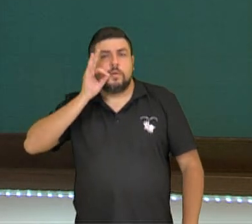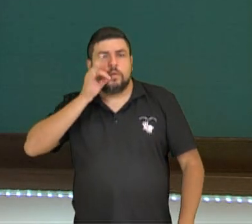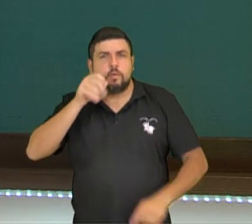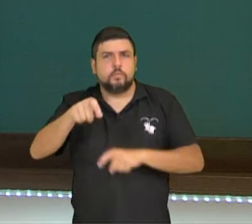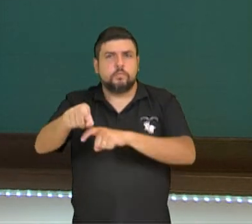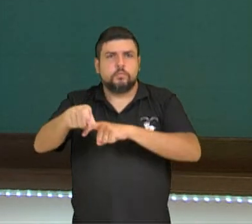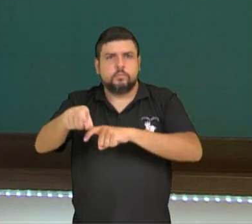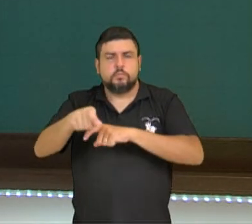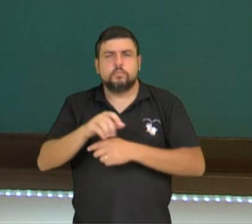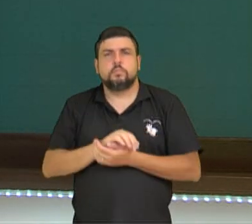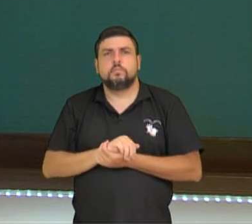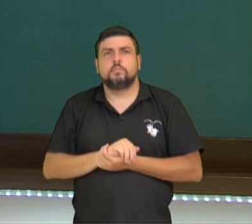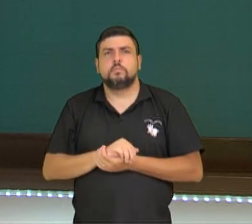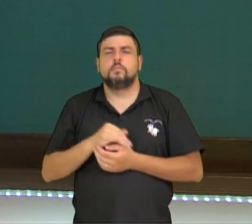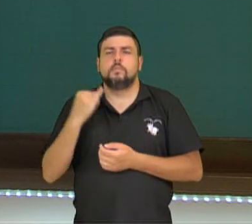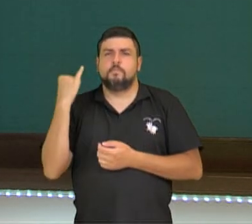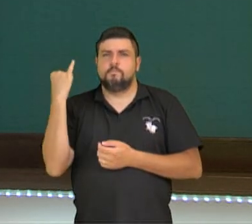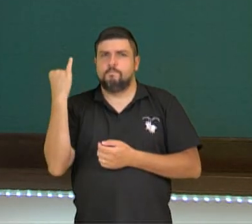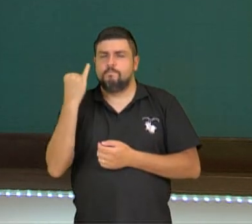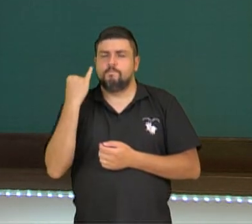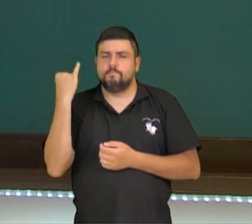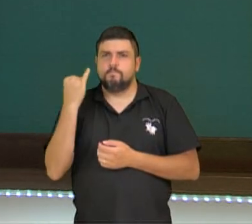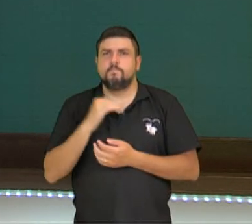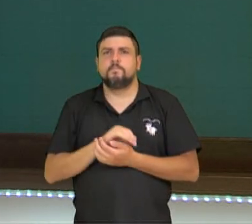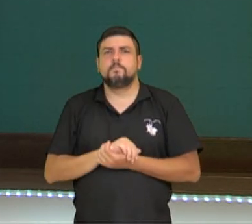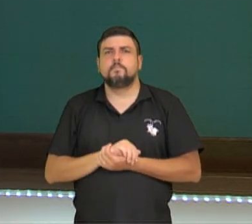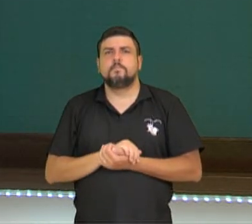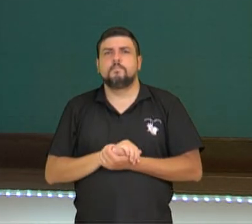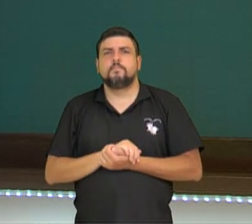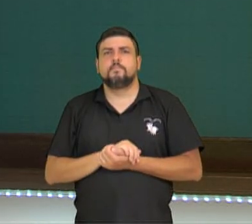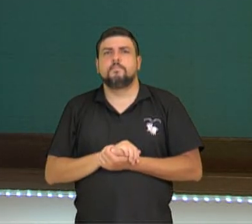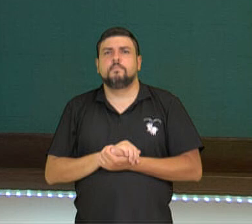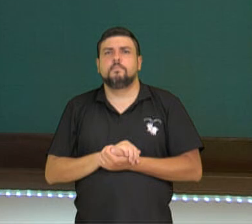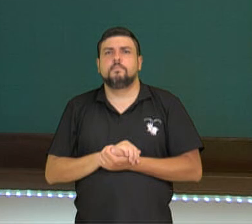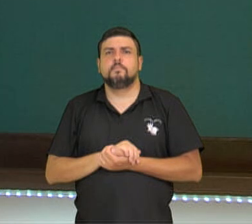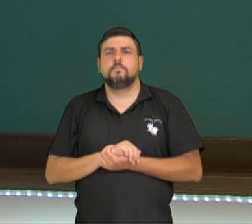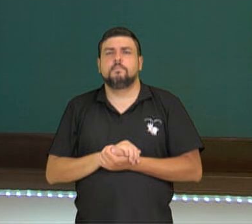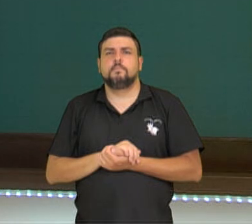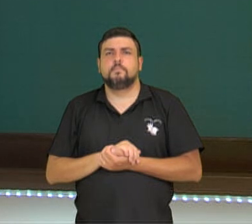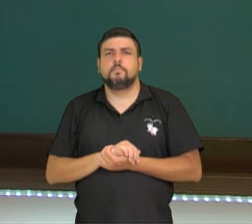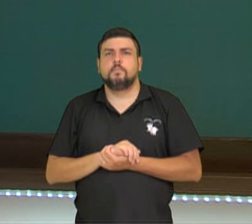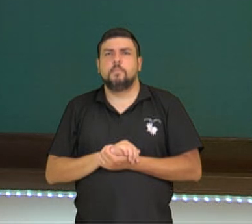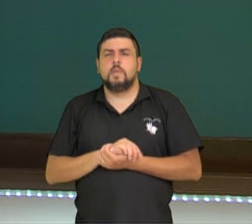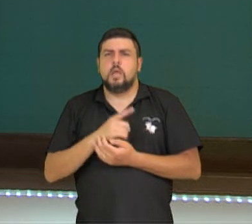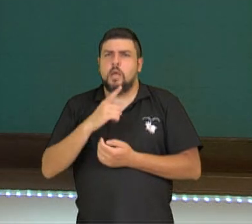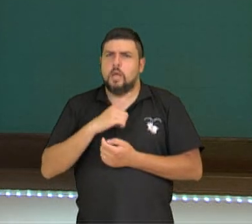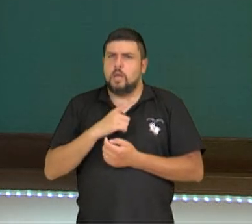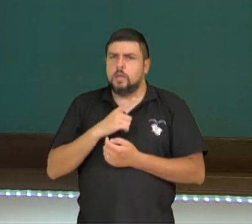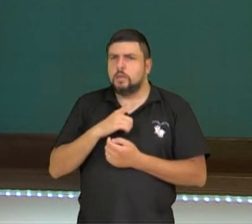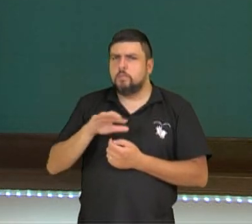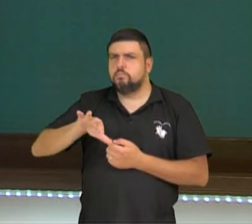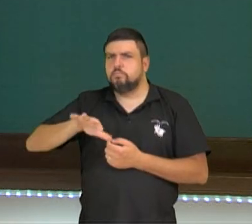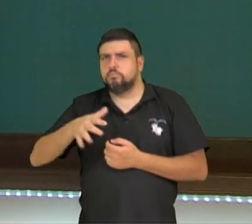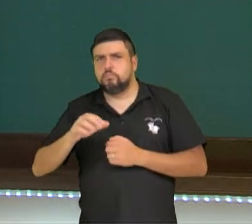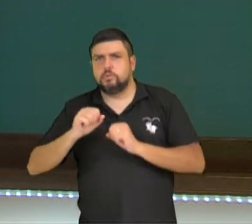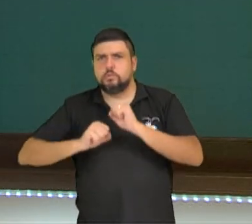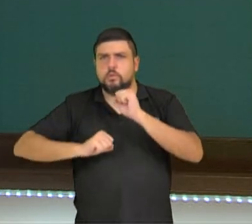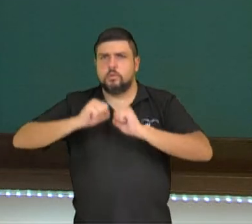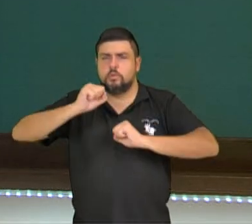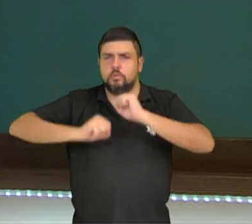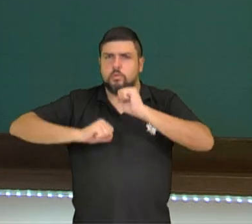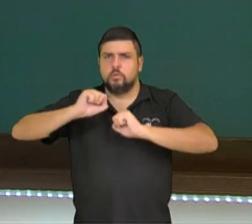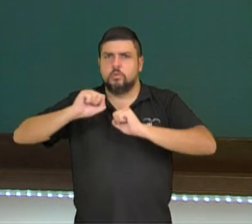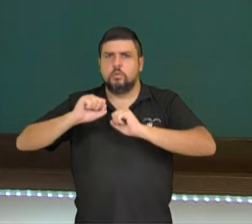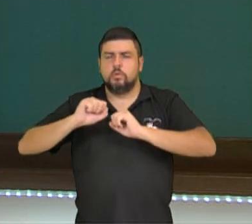Tibagi, certo? Bem importante também para o nosso estado. É relativamente industrializada, principalmente nas regiões ali